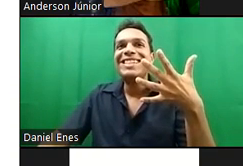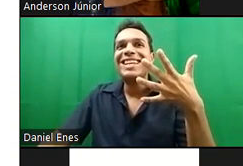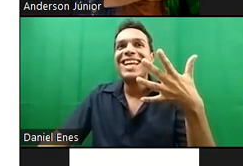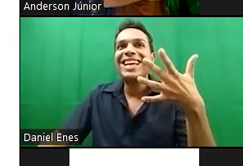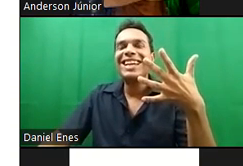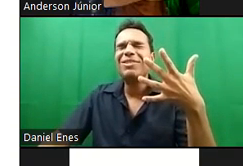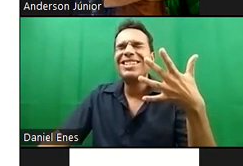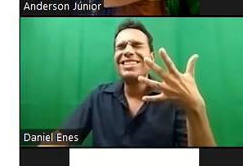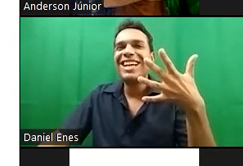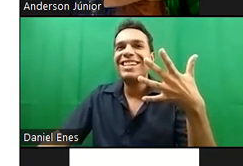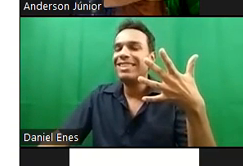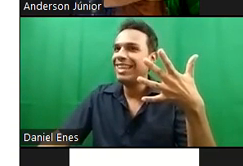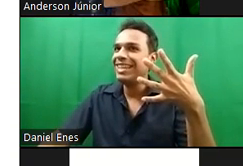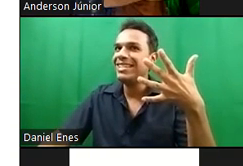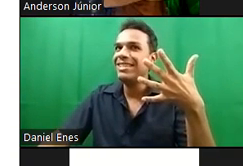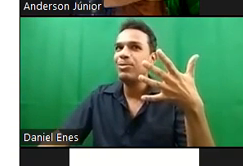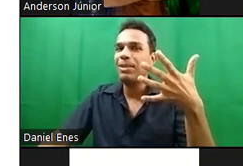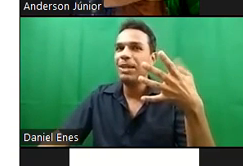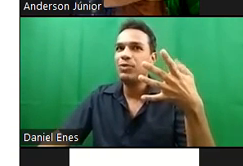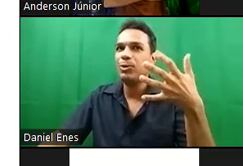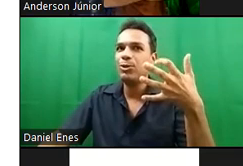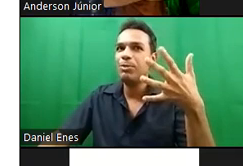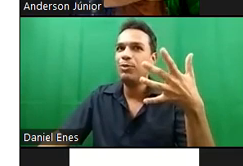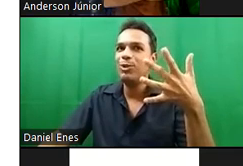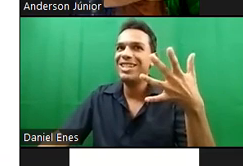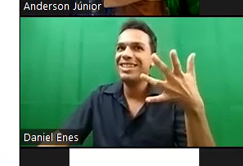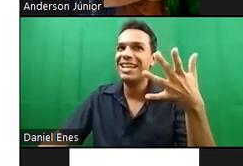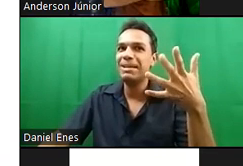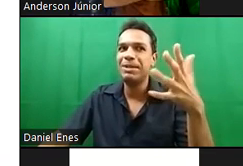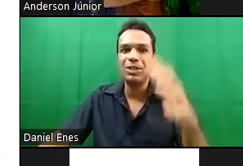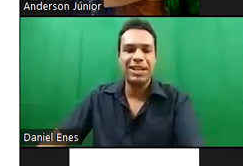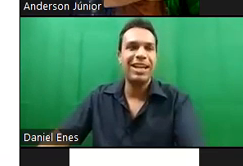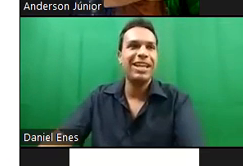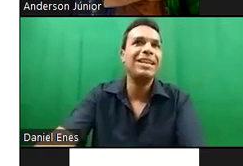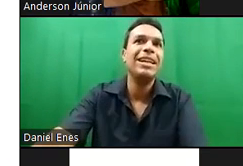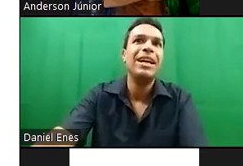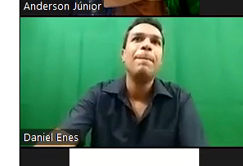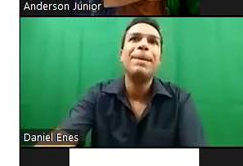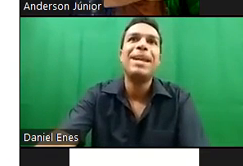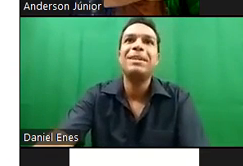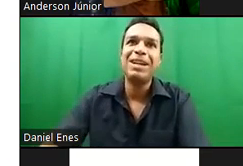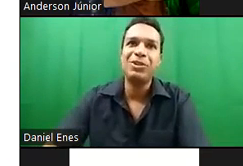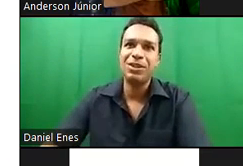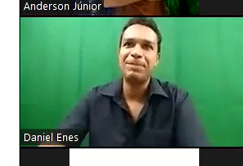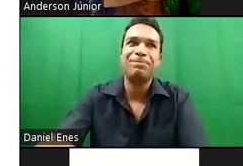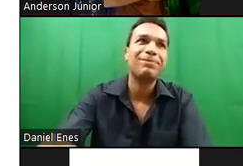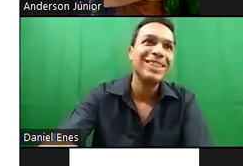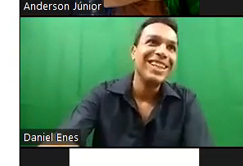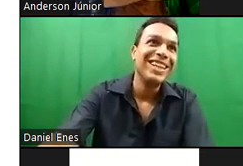aí, será que a língua de sinais tem esses 5 elementos? Fonologia, morfologia, sintaxe, semântica e